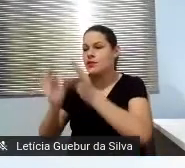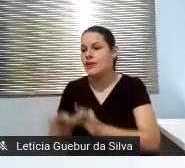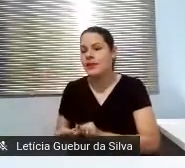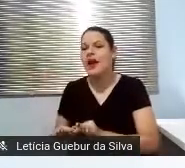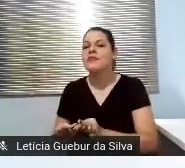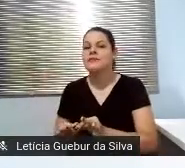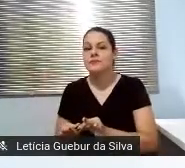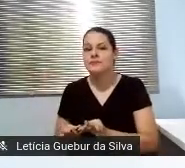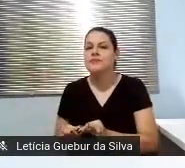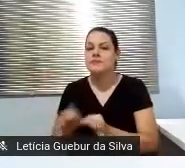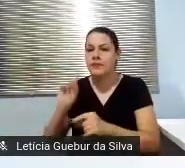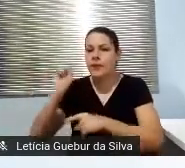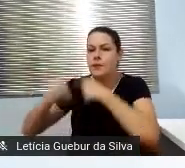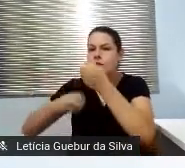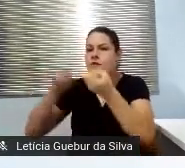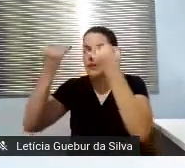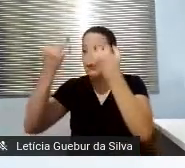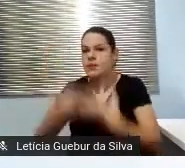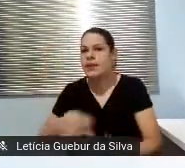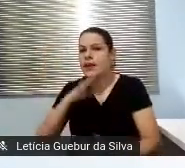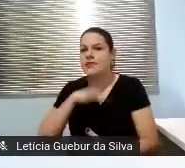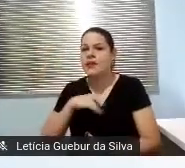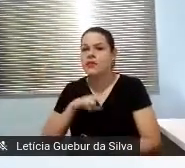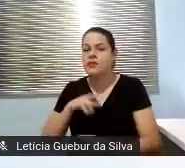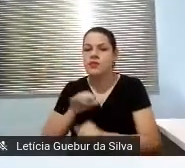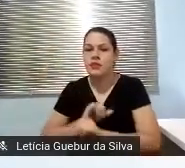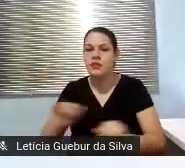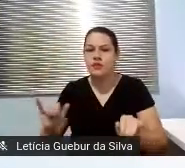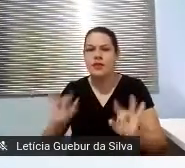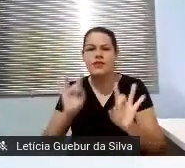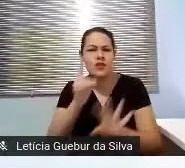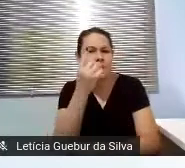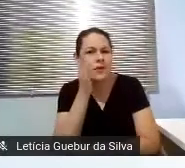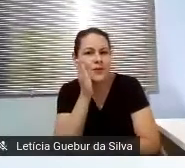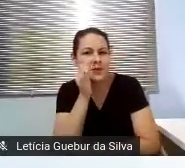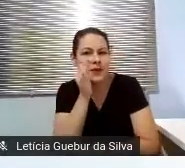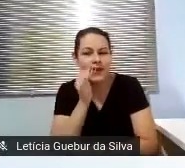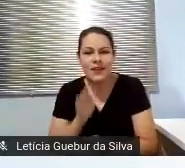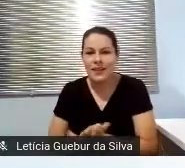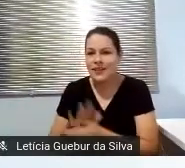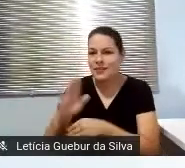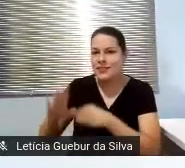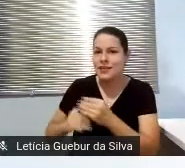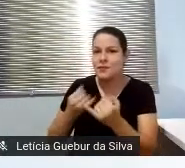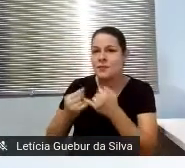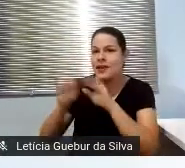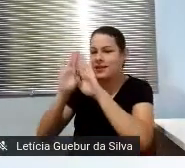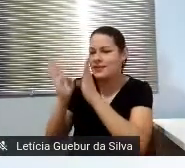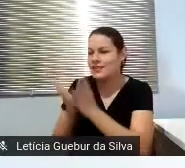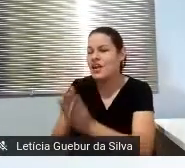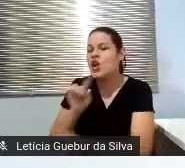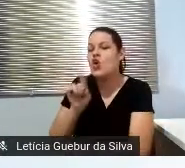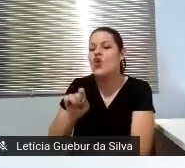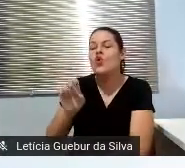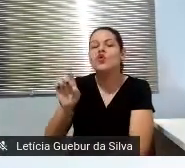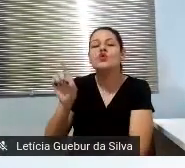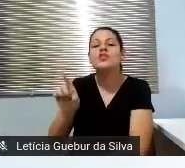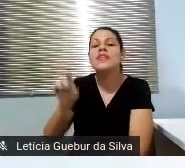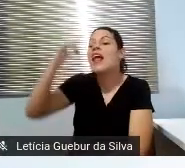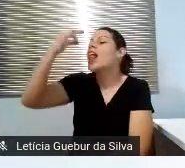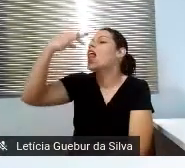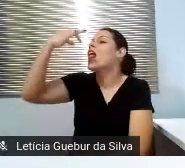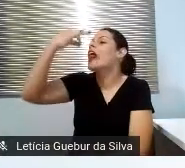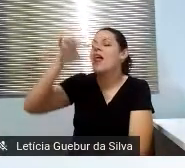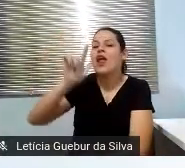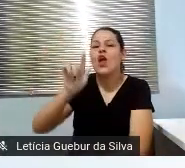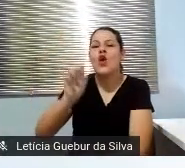Exato, vai ser lançado hoje à E aí, tarde. só uma curiosidade. Por favor. Apareceu o Zé Gotinha no evento, o